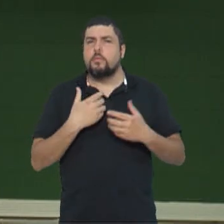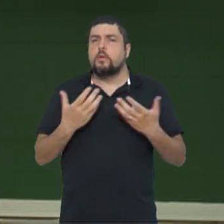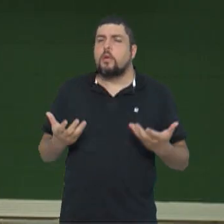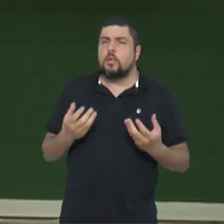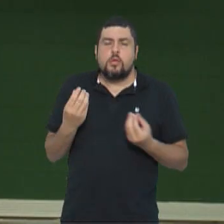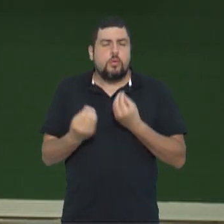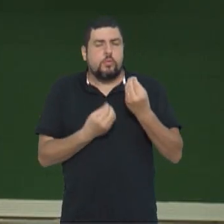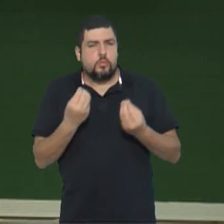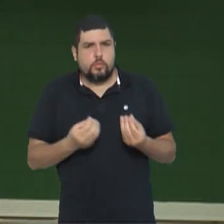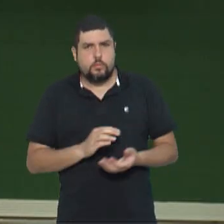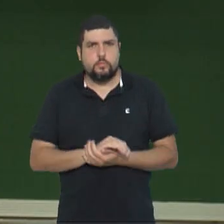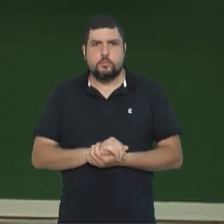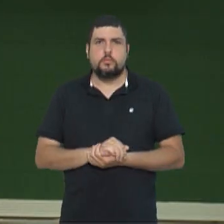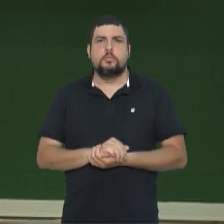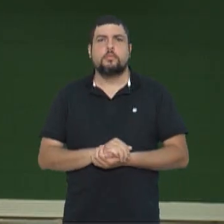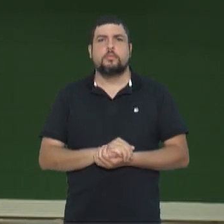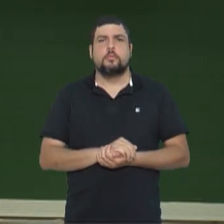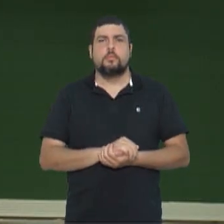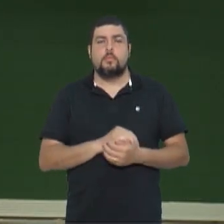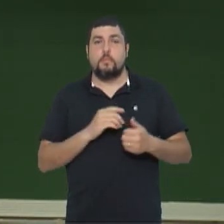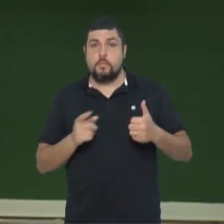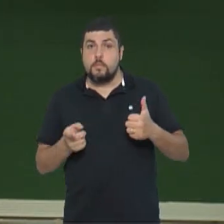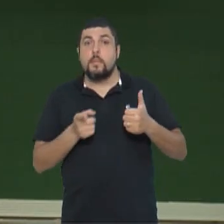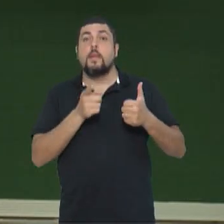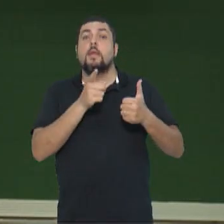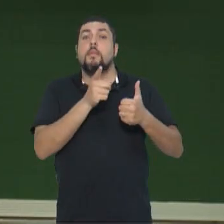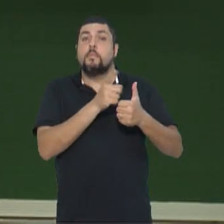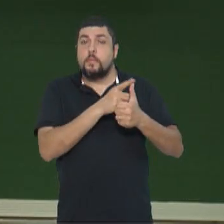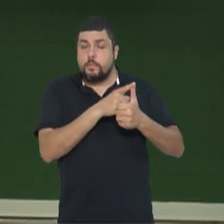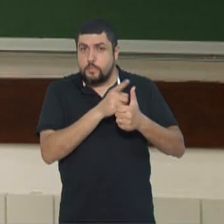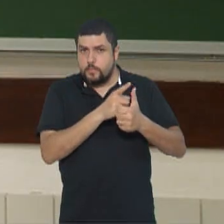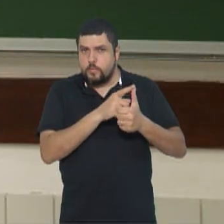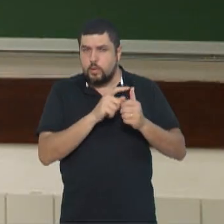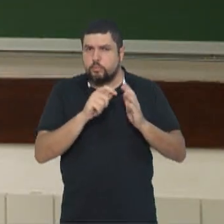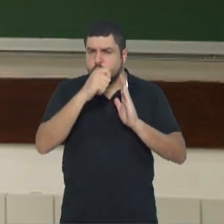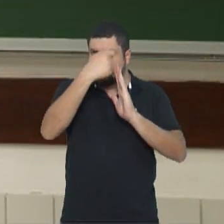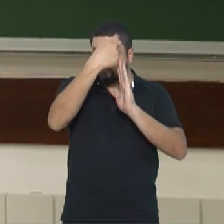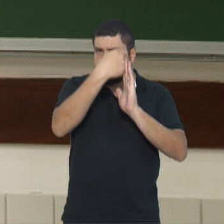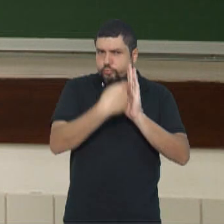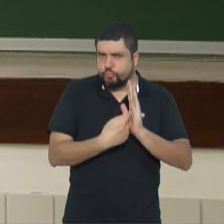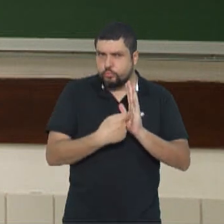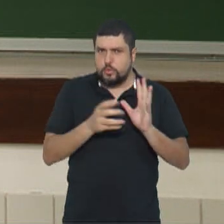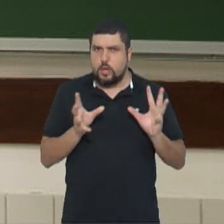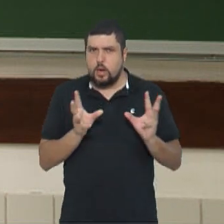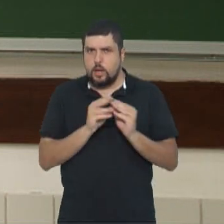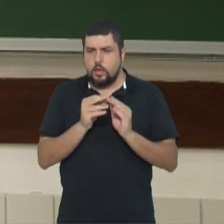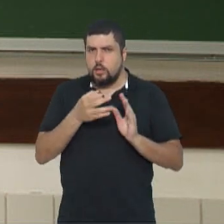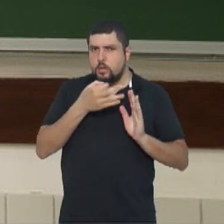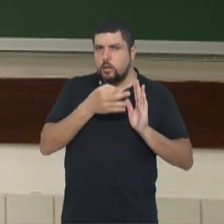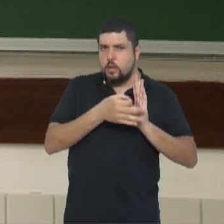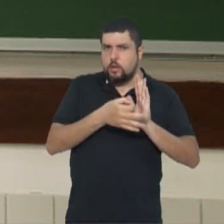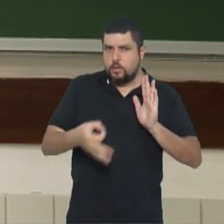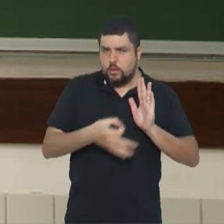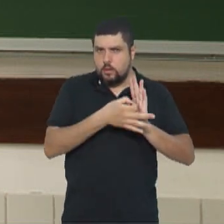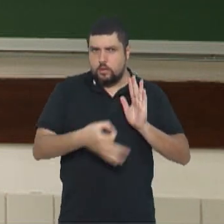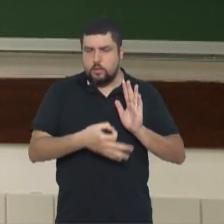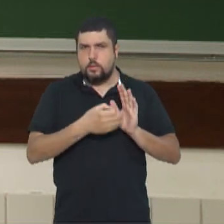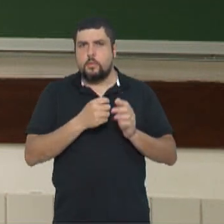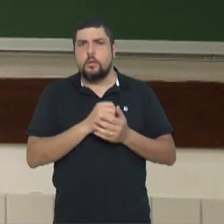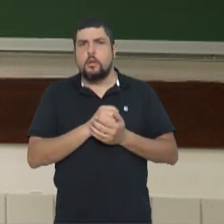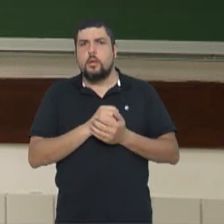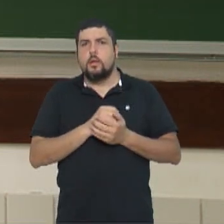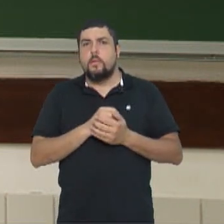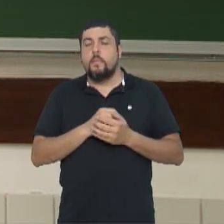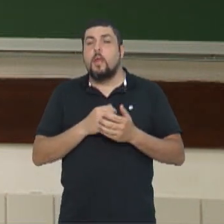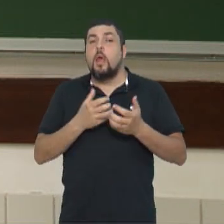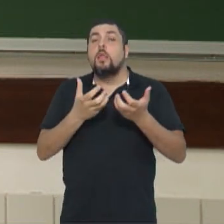fazer? Vamos lá. Bom, primeira coisa aí, antes da gente começar a escrever ou pensar sobre isso, eu quero que você